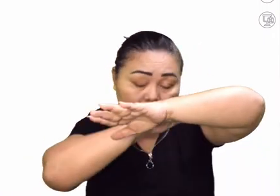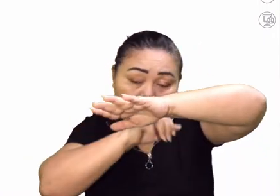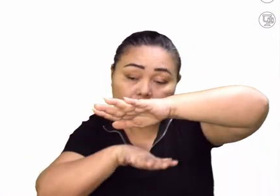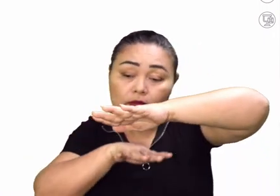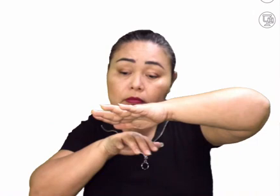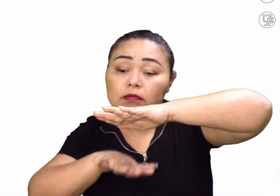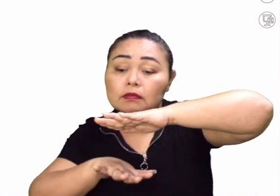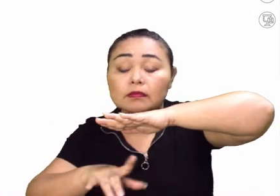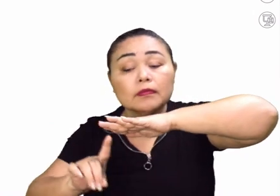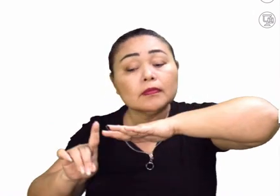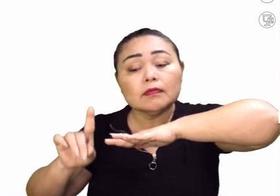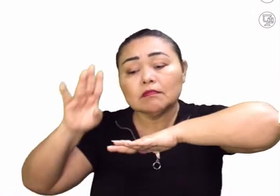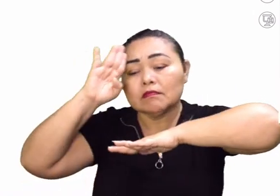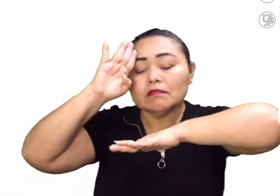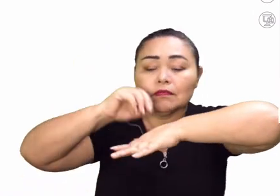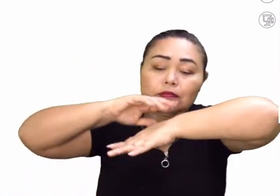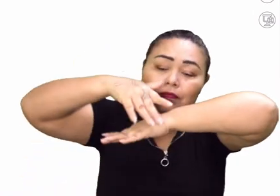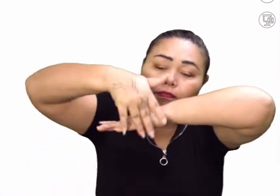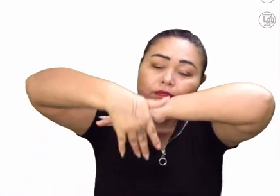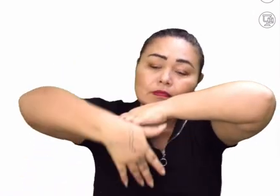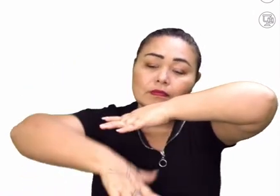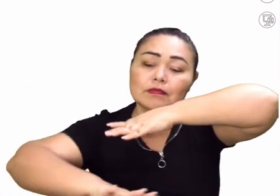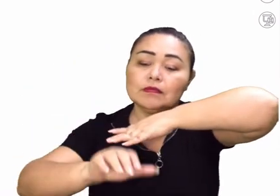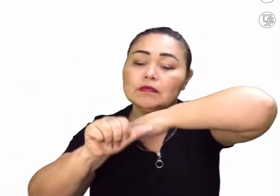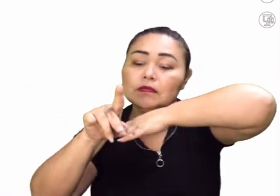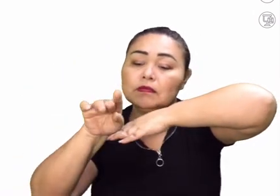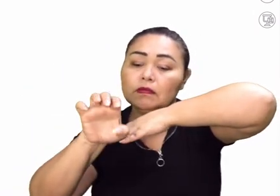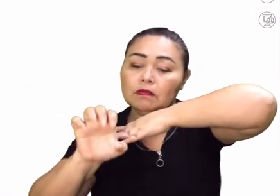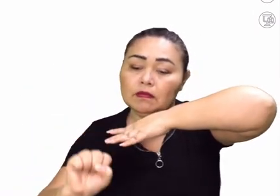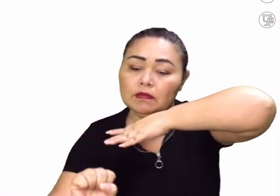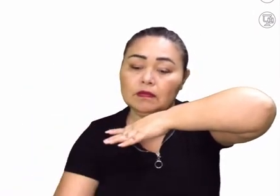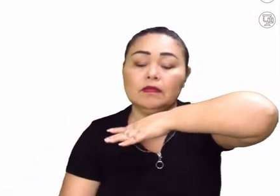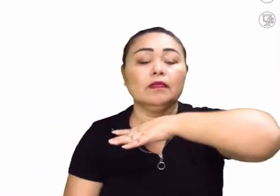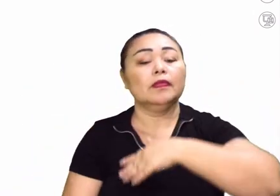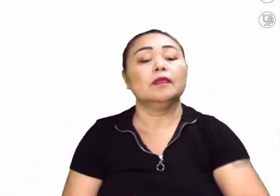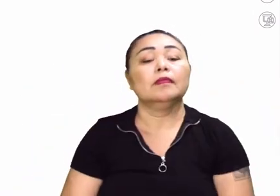Principalmente ali da Cordilheira dos Andes muito bem